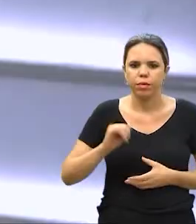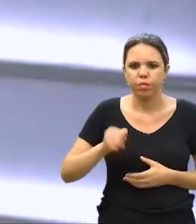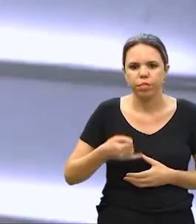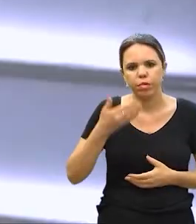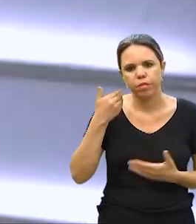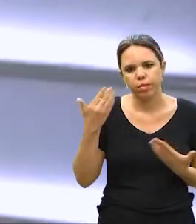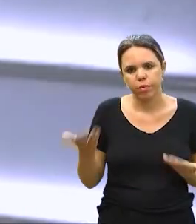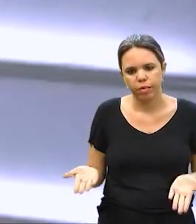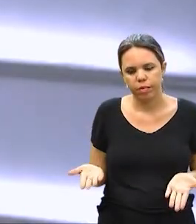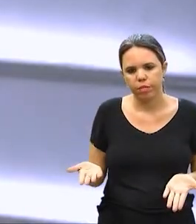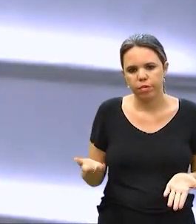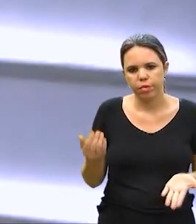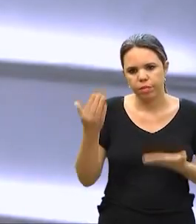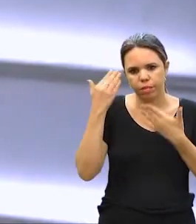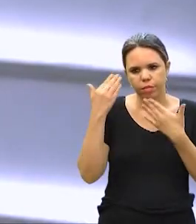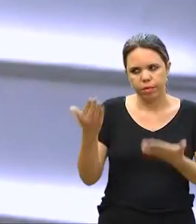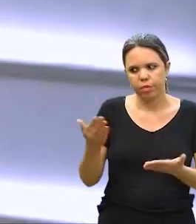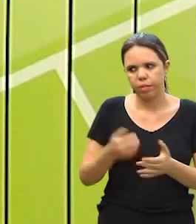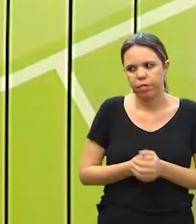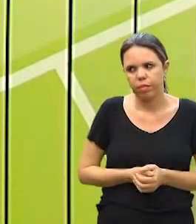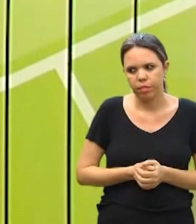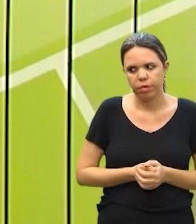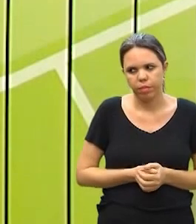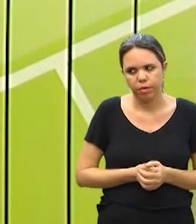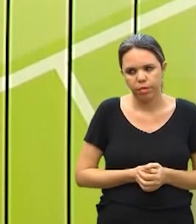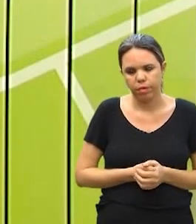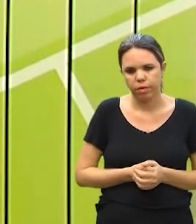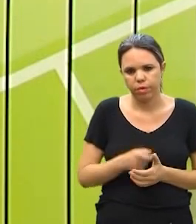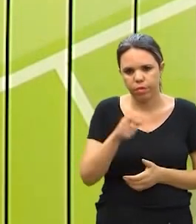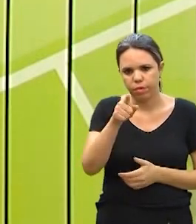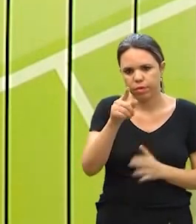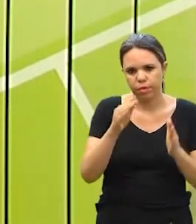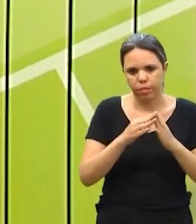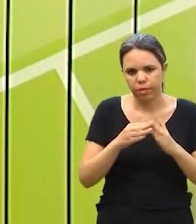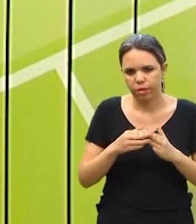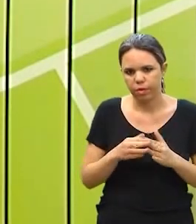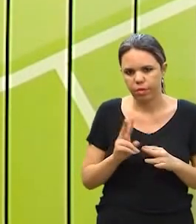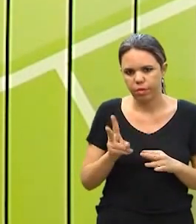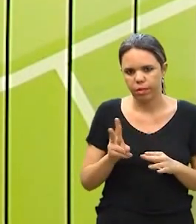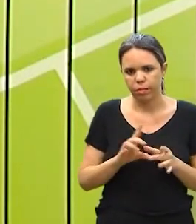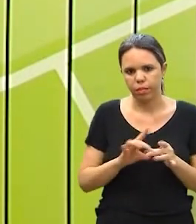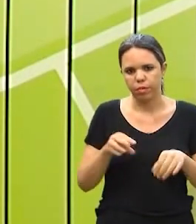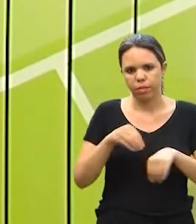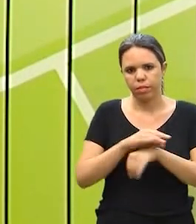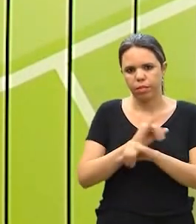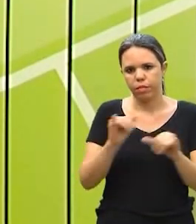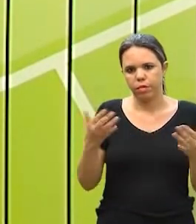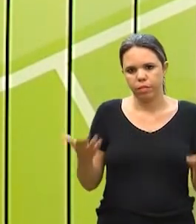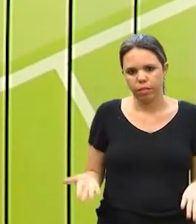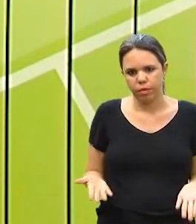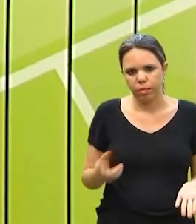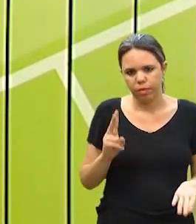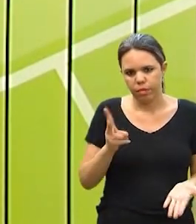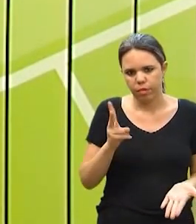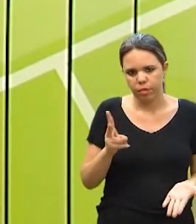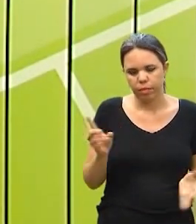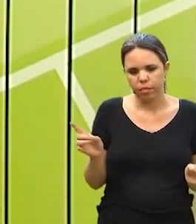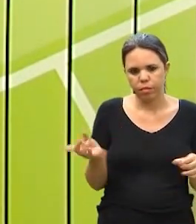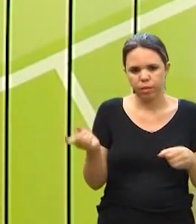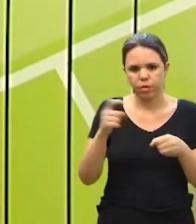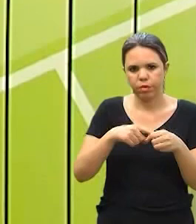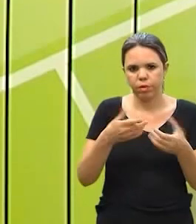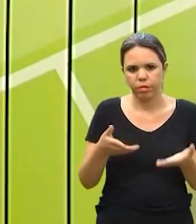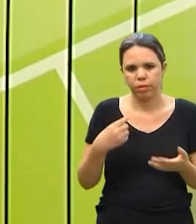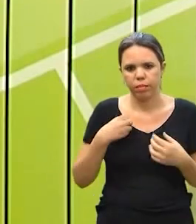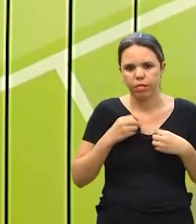proveitoso. Muito obrigada, Mariana. Para você aí de casa, sempre aquela mensagem, né? A gente sempre acaba